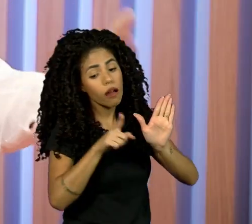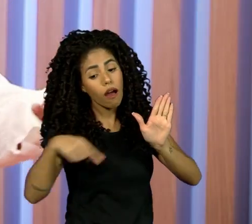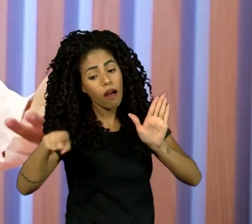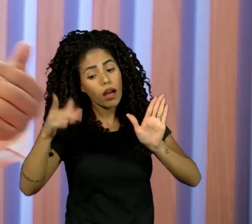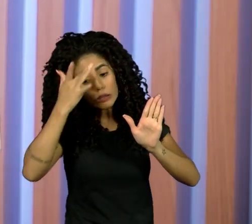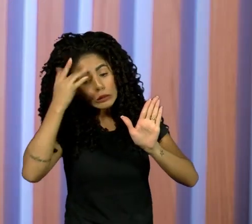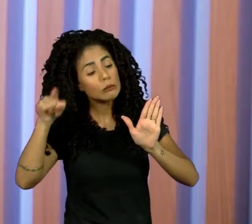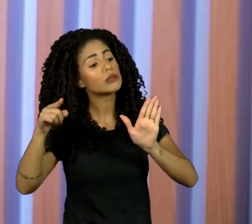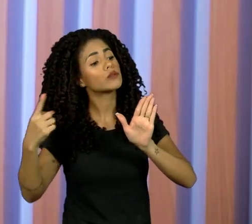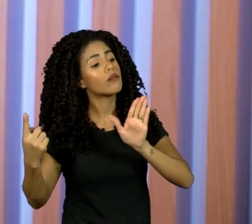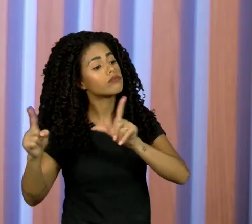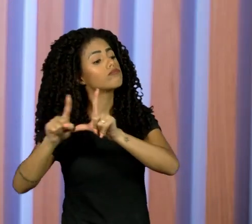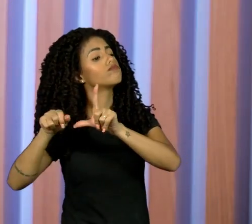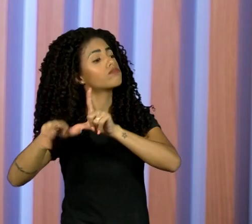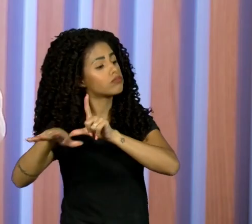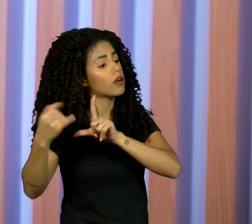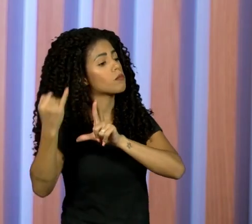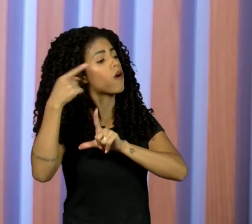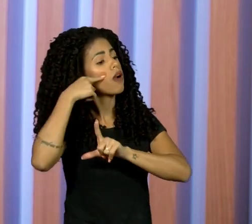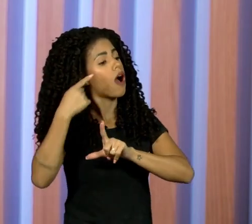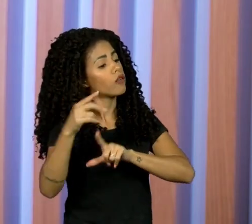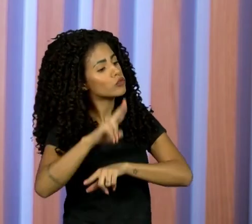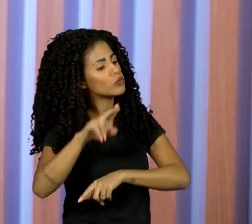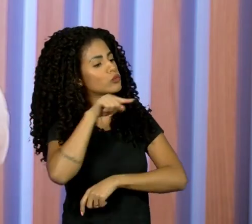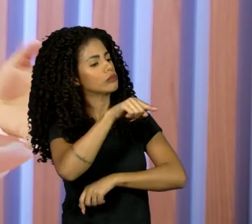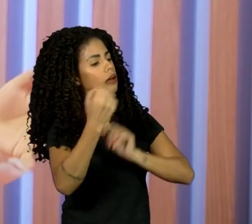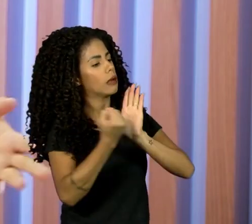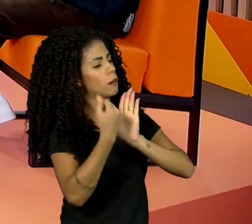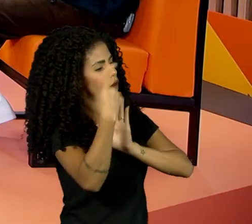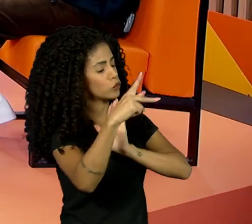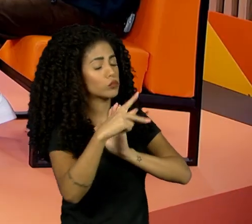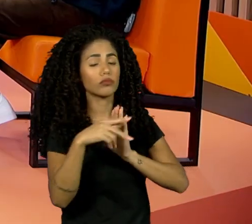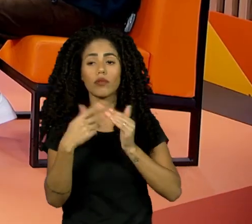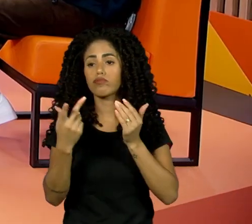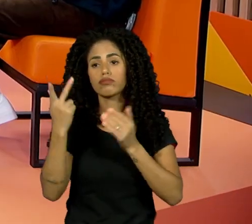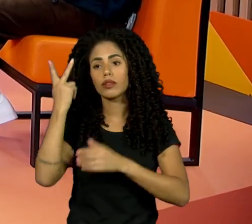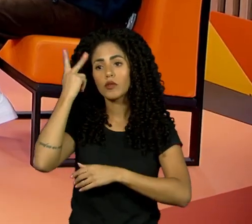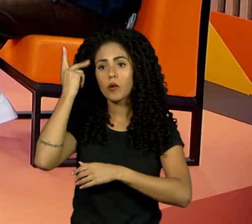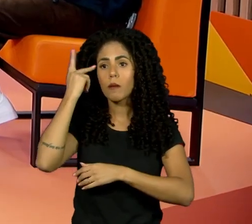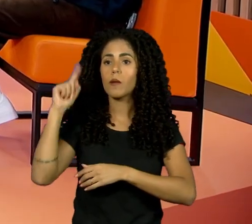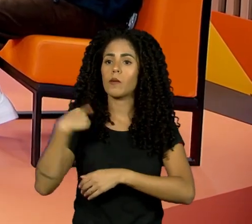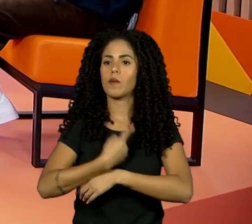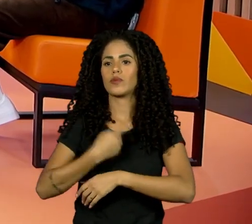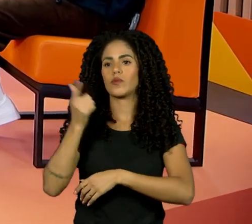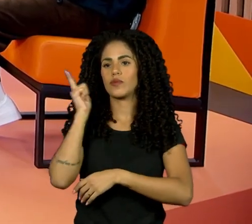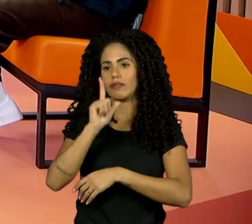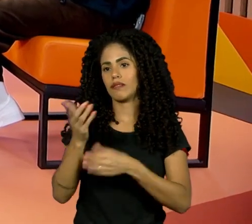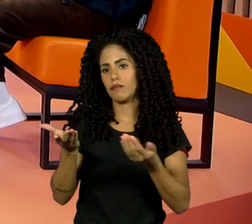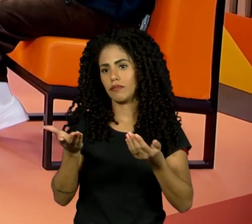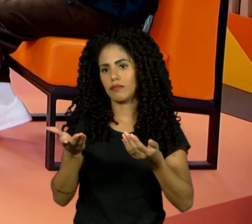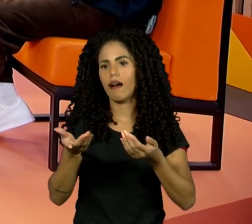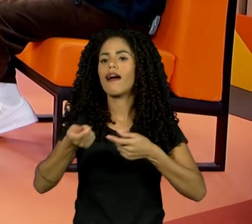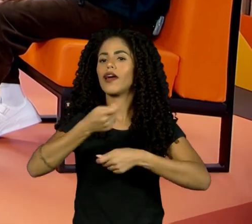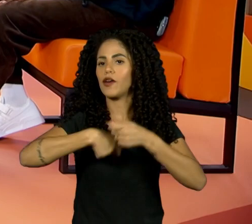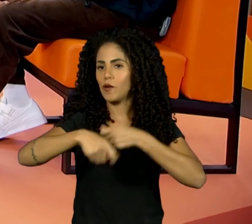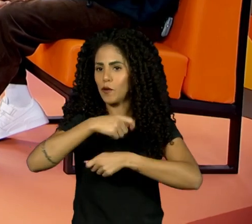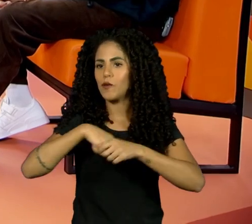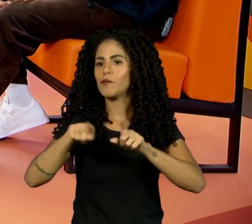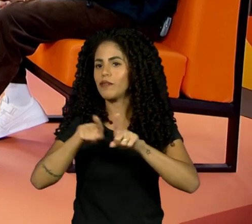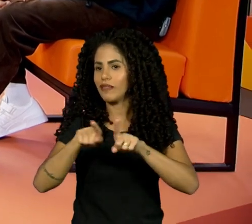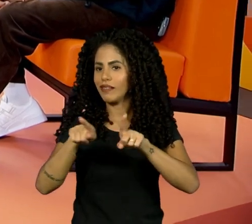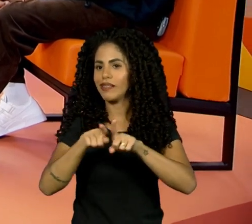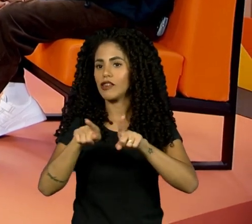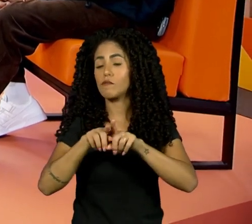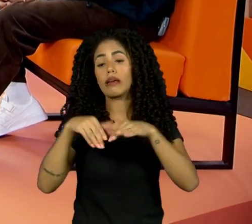esses perfis têm e a importância de utilizá-los no dia a dia de forma muito natural. Você entende isso como uma economia também, né? Exatamente. Né? E